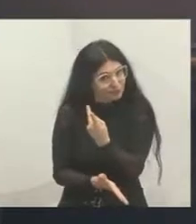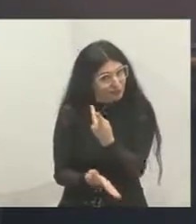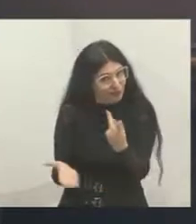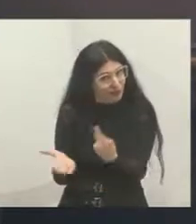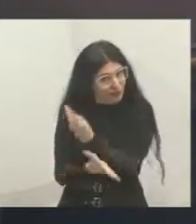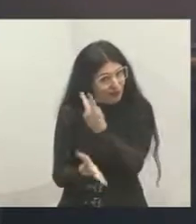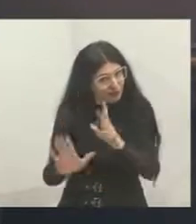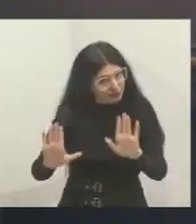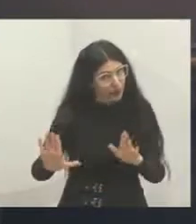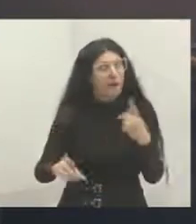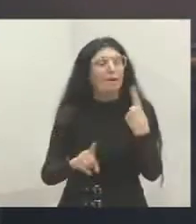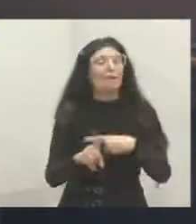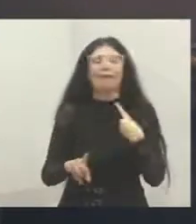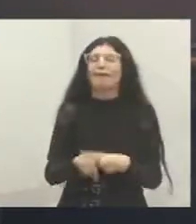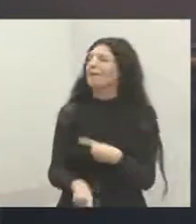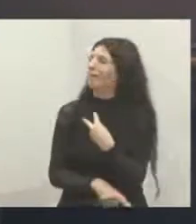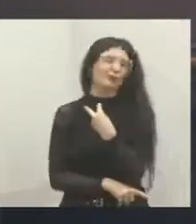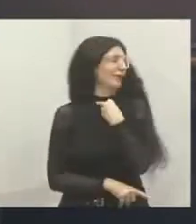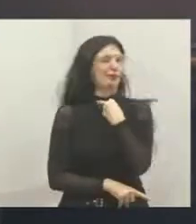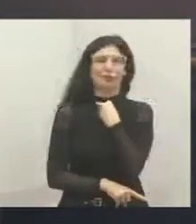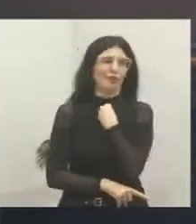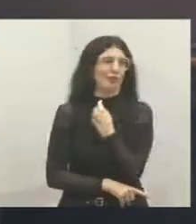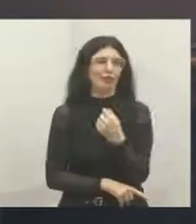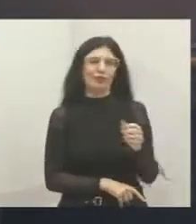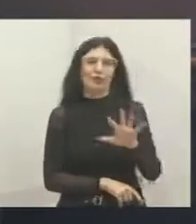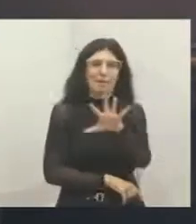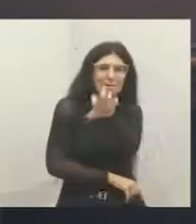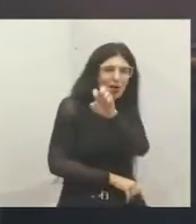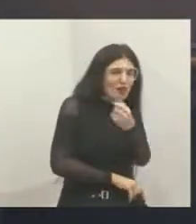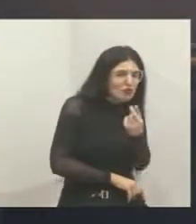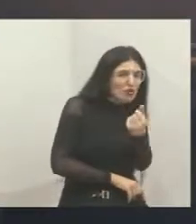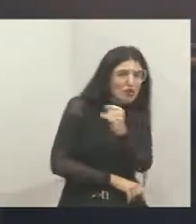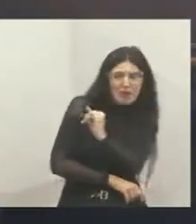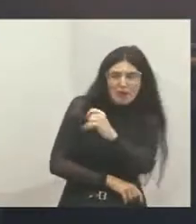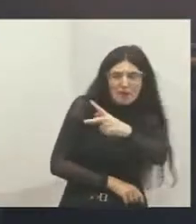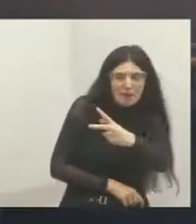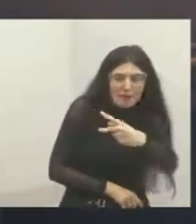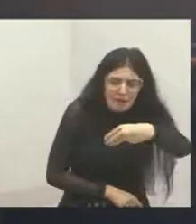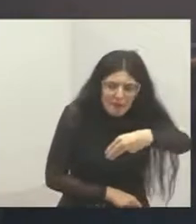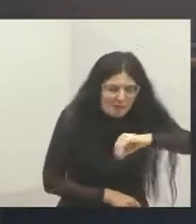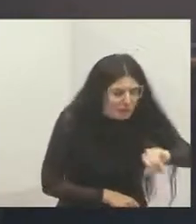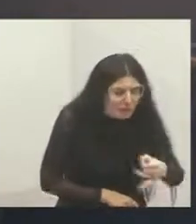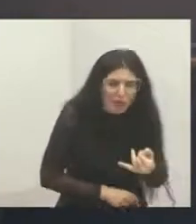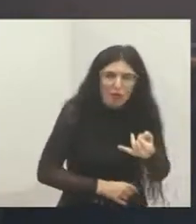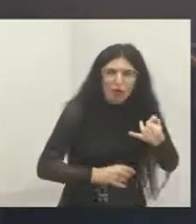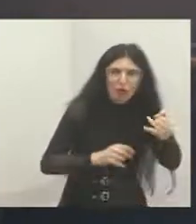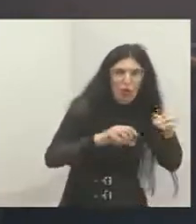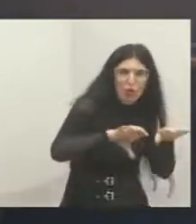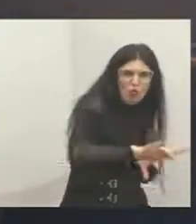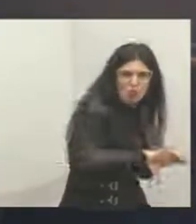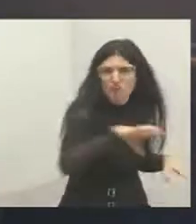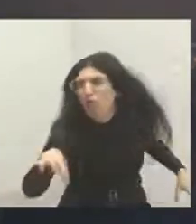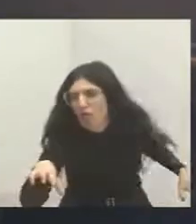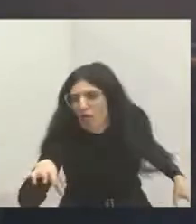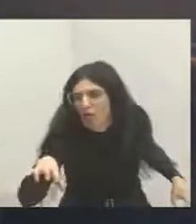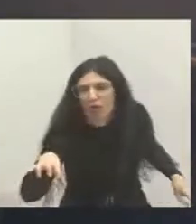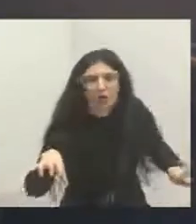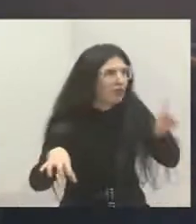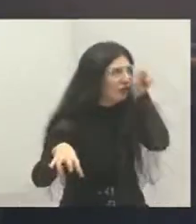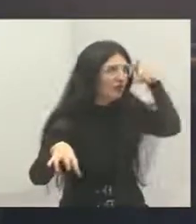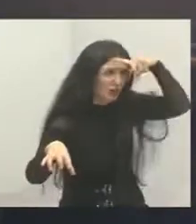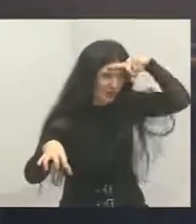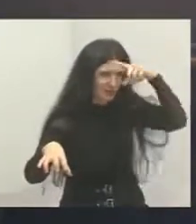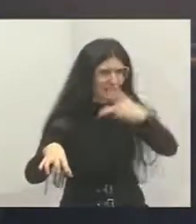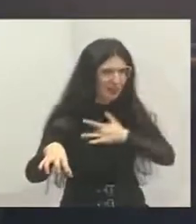Porque eu não posso pegar o dinheiro do IPMJ para jogar na saúde. Eu não posso pegar, né? O IPMJ